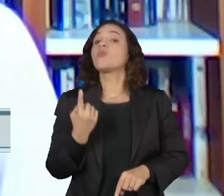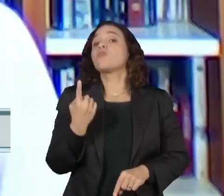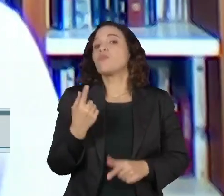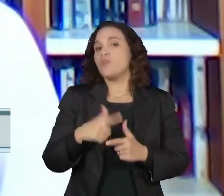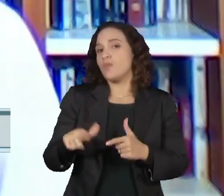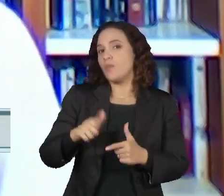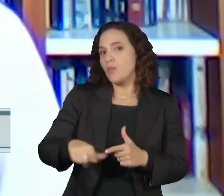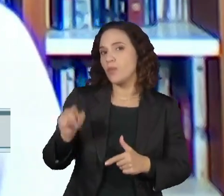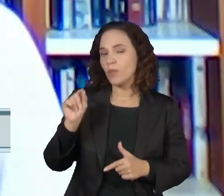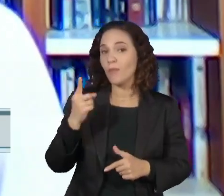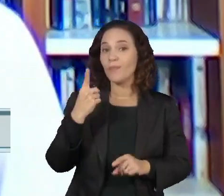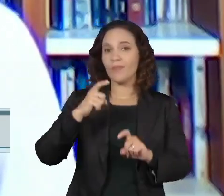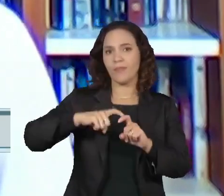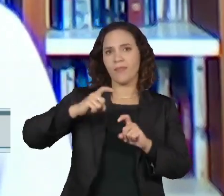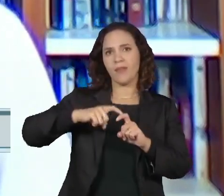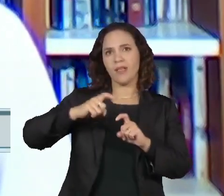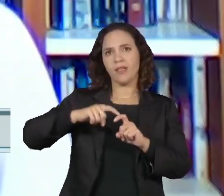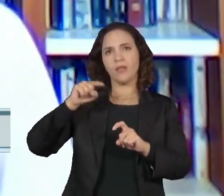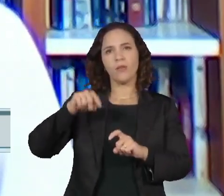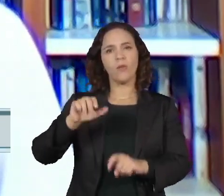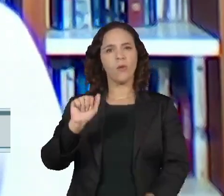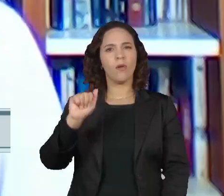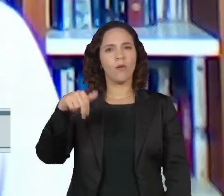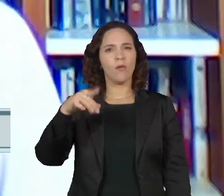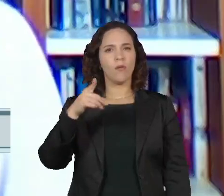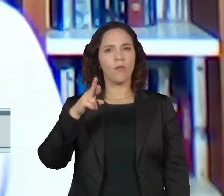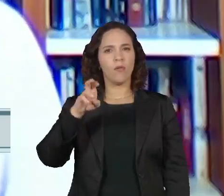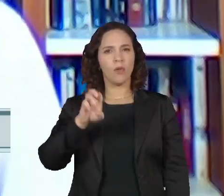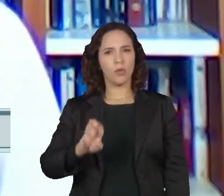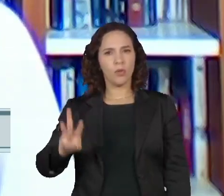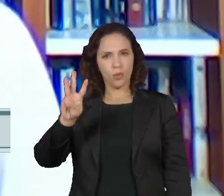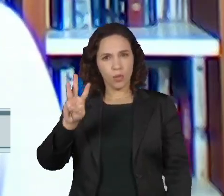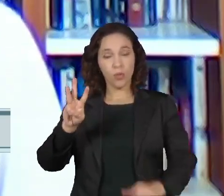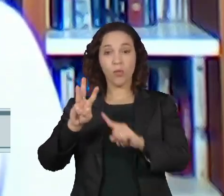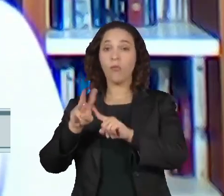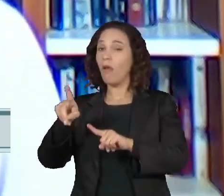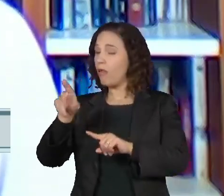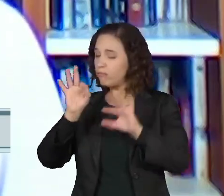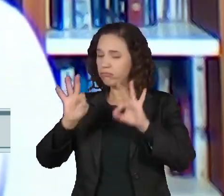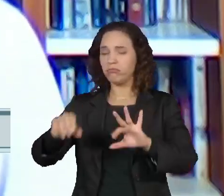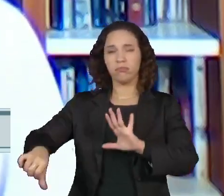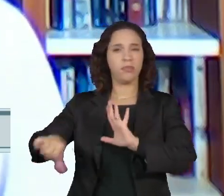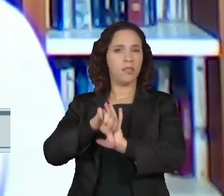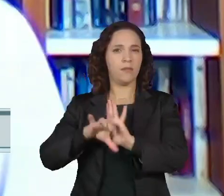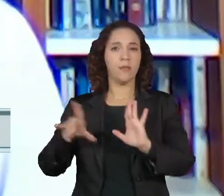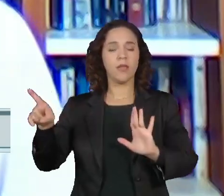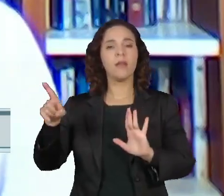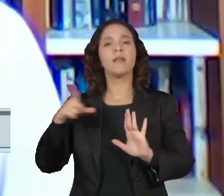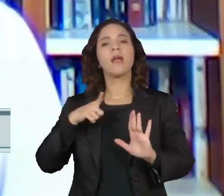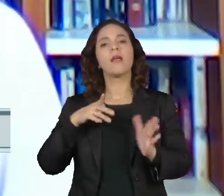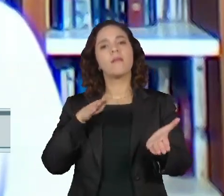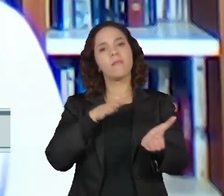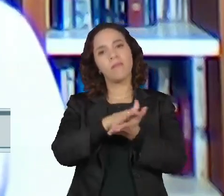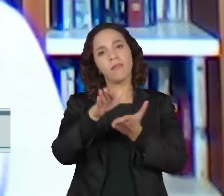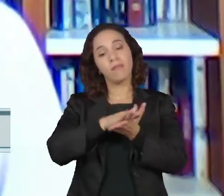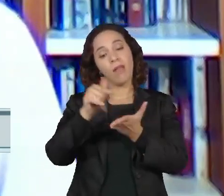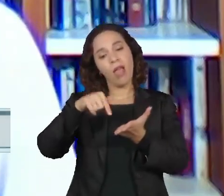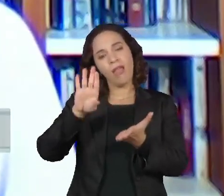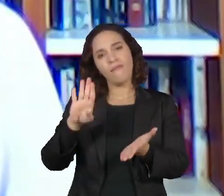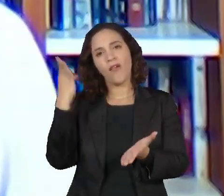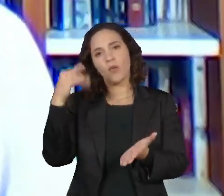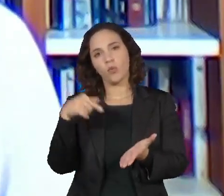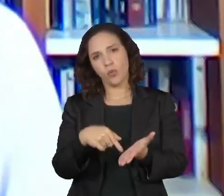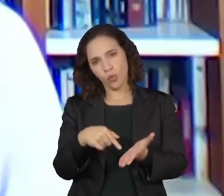problemas foi um médico, que é o Andrew Wakefield, que foi um criminoso, que ele publicou um trabalho forjado,